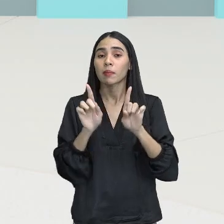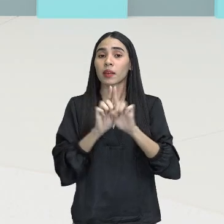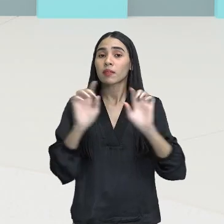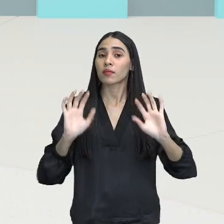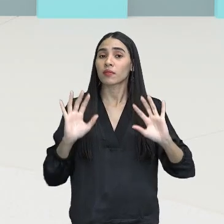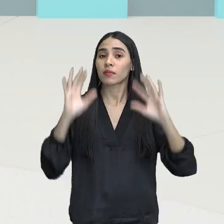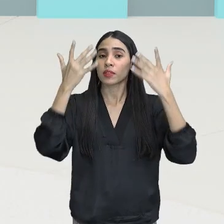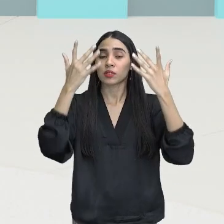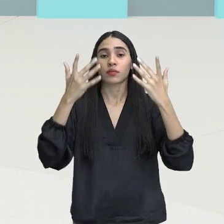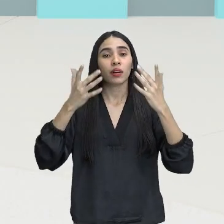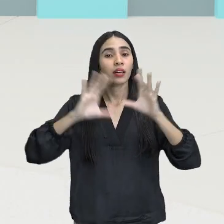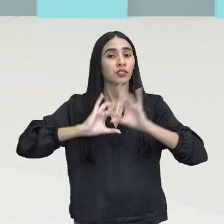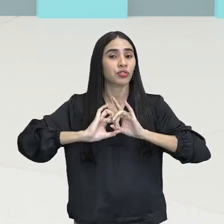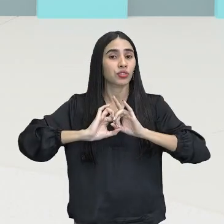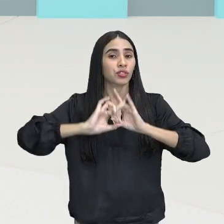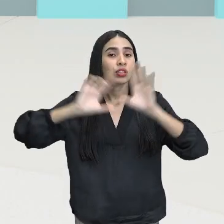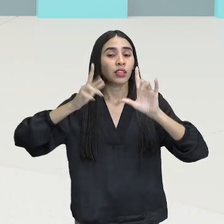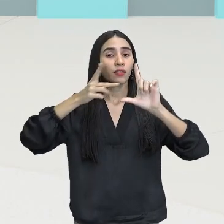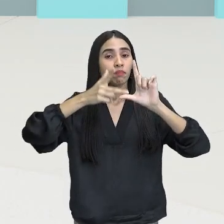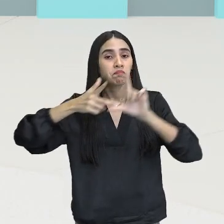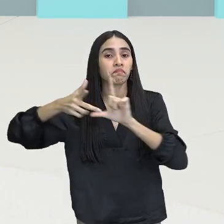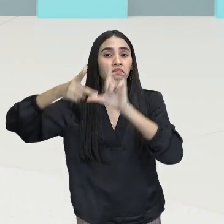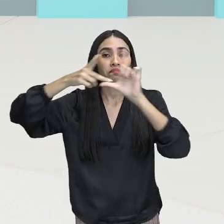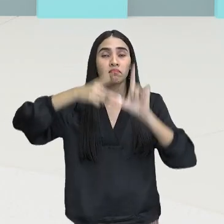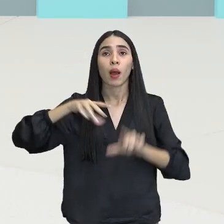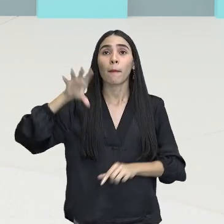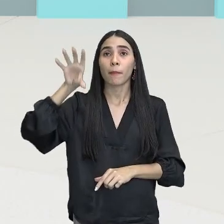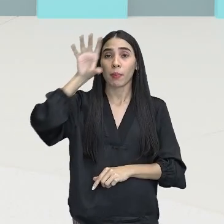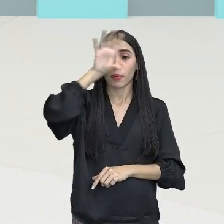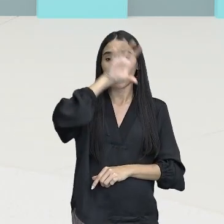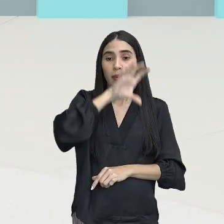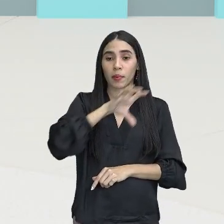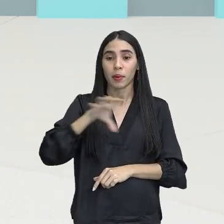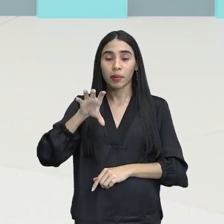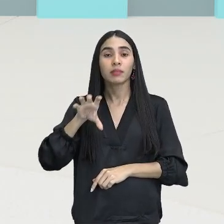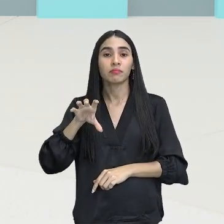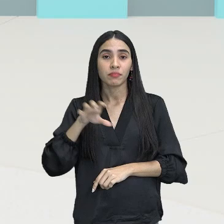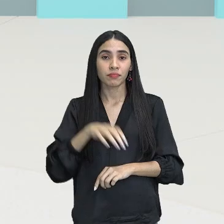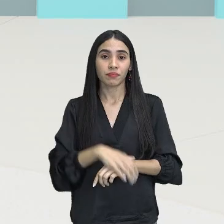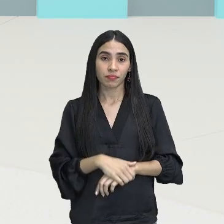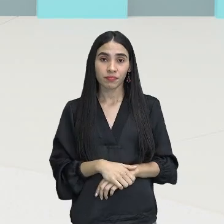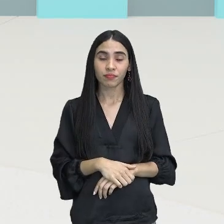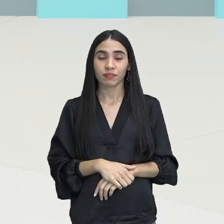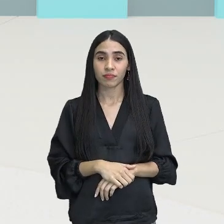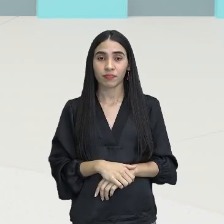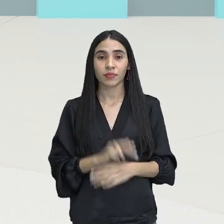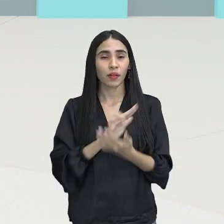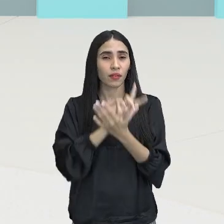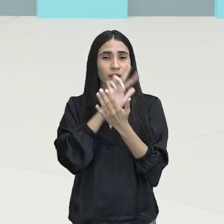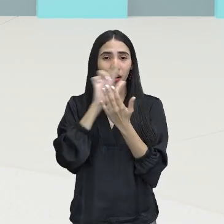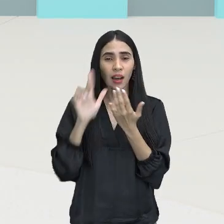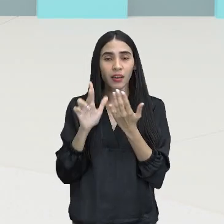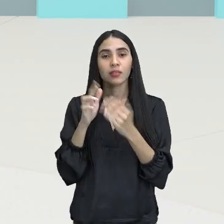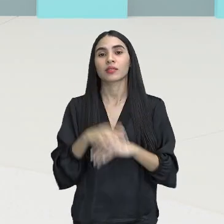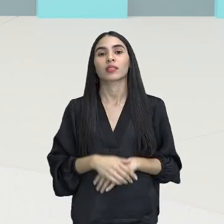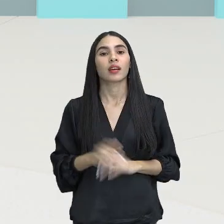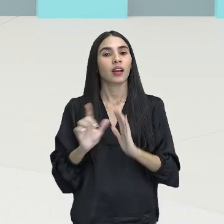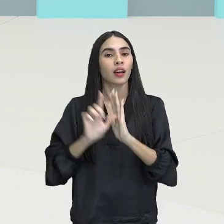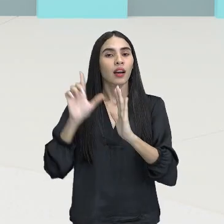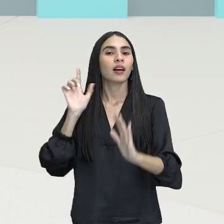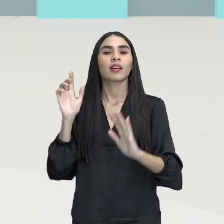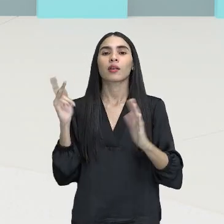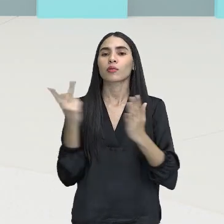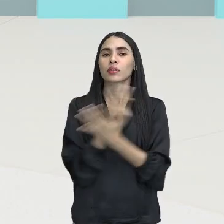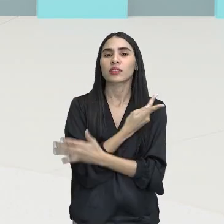que estão disponíveis sendo transmitidos para várias outras regiões, várias outras localidades, que antes